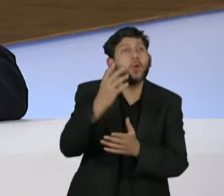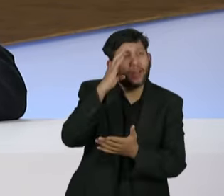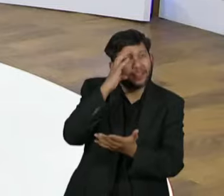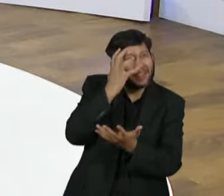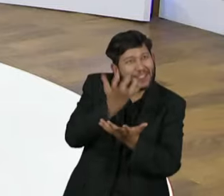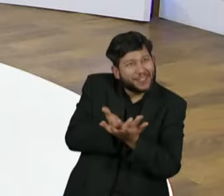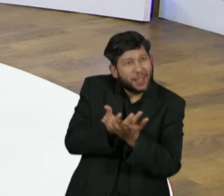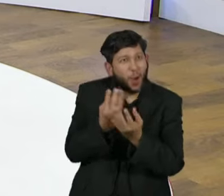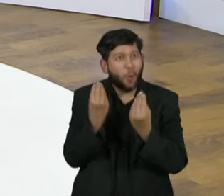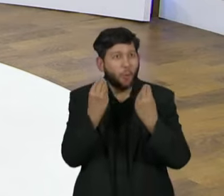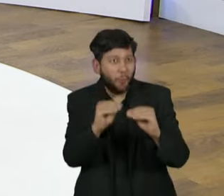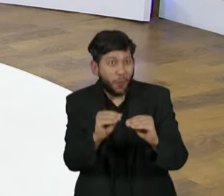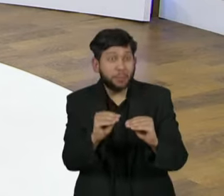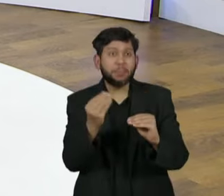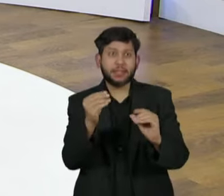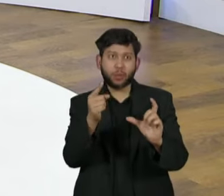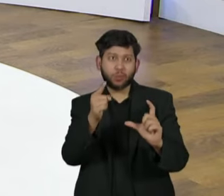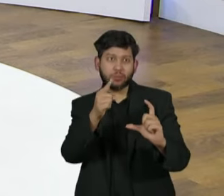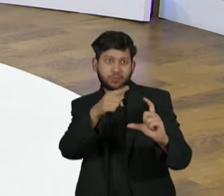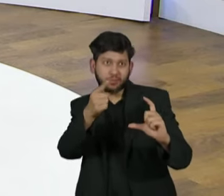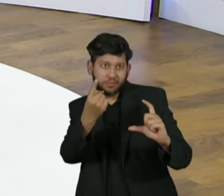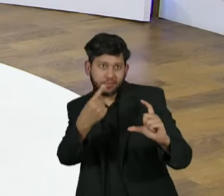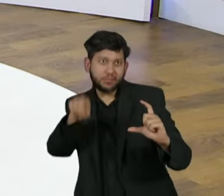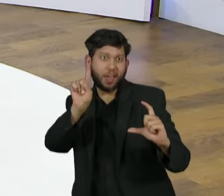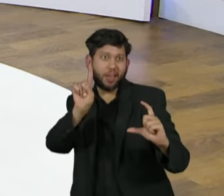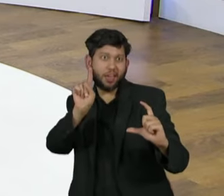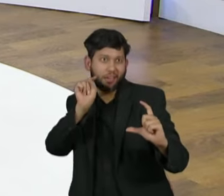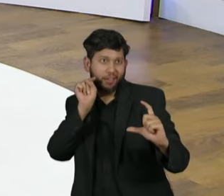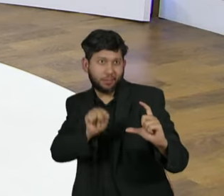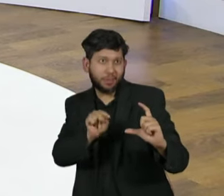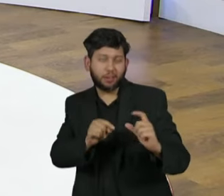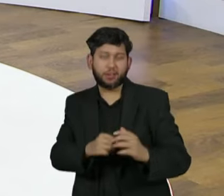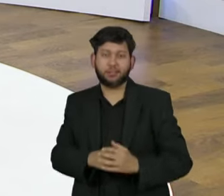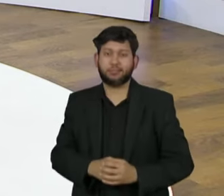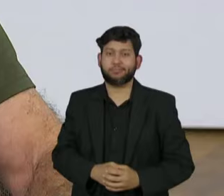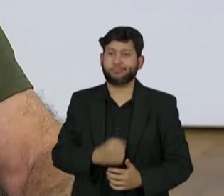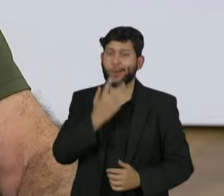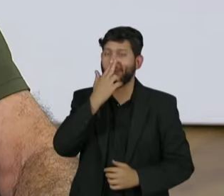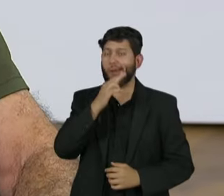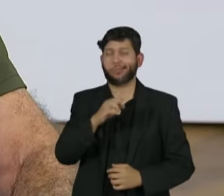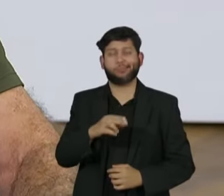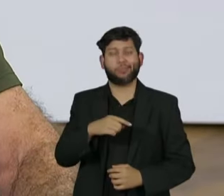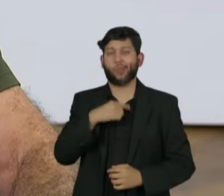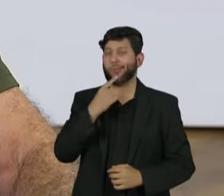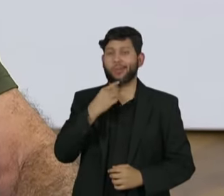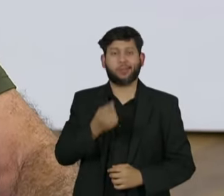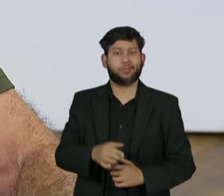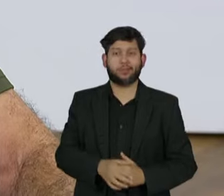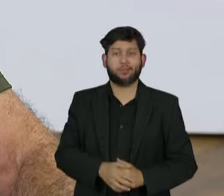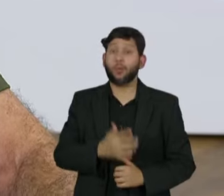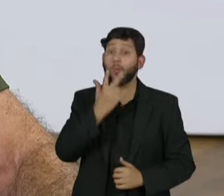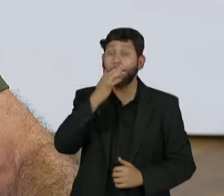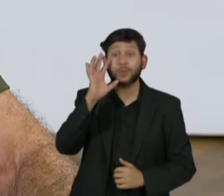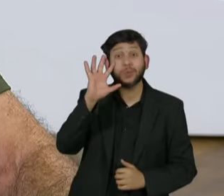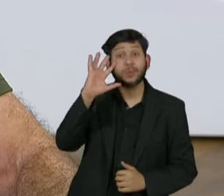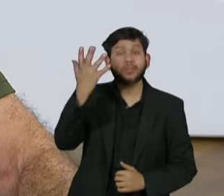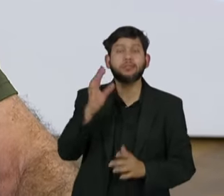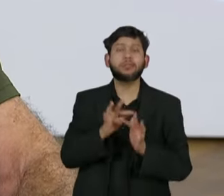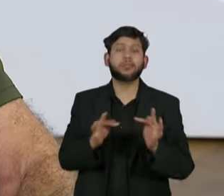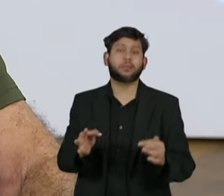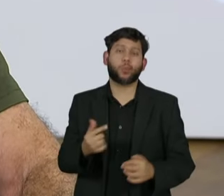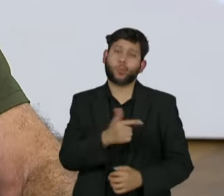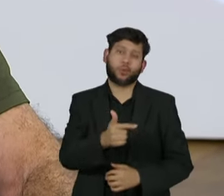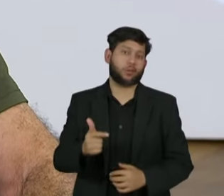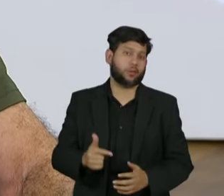um selinho eu não acho que é suficiente tá muito distante isso e eu não acho que há uma solução trivial